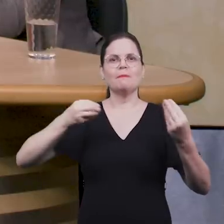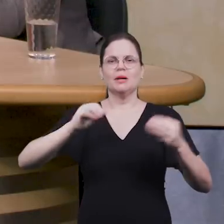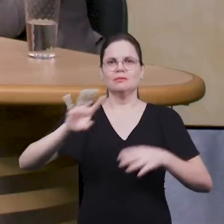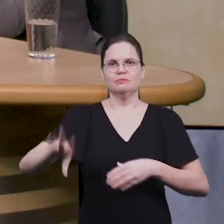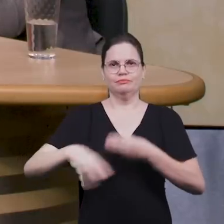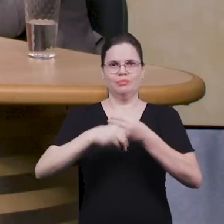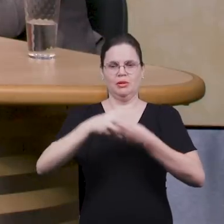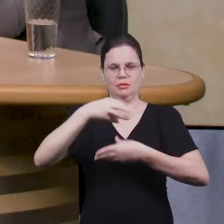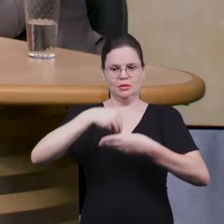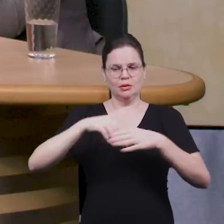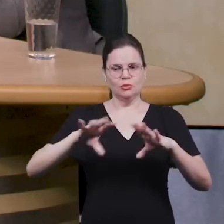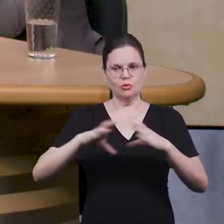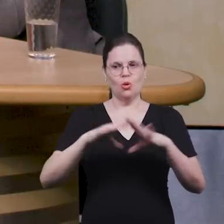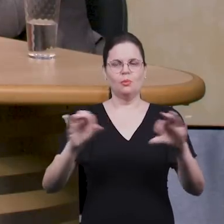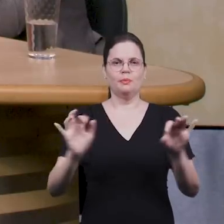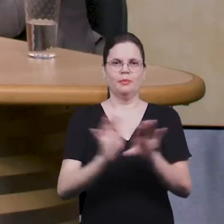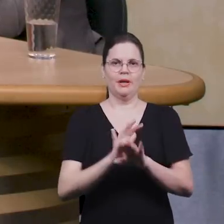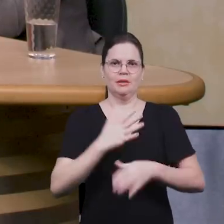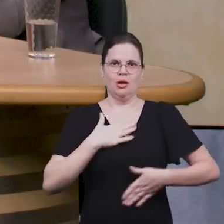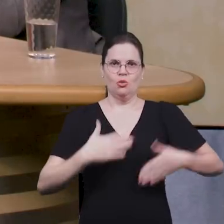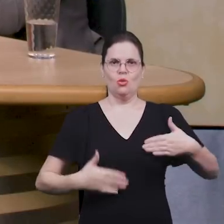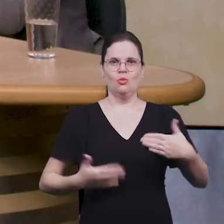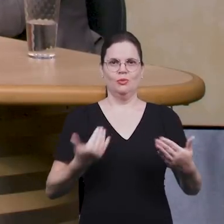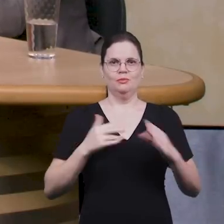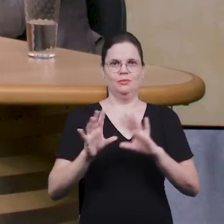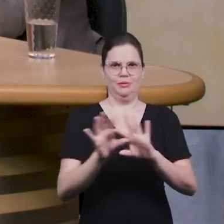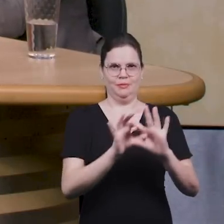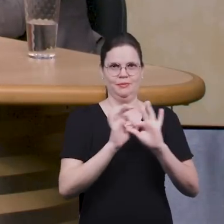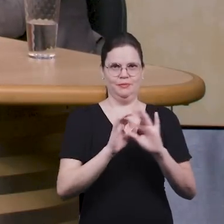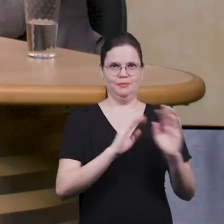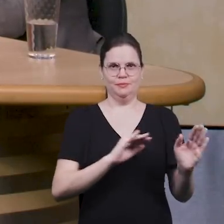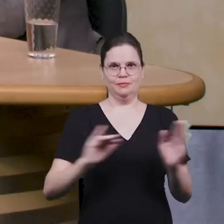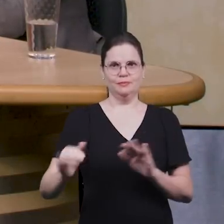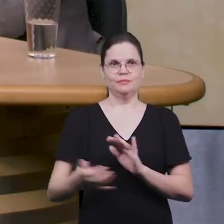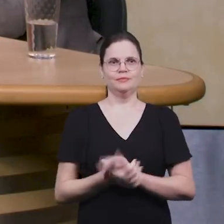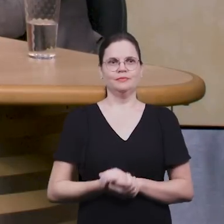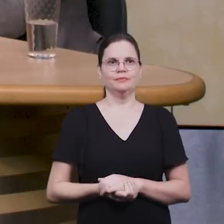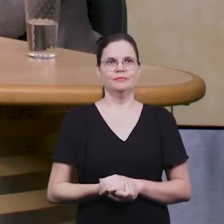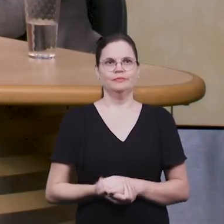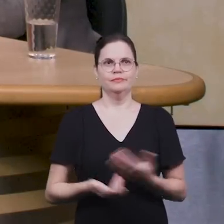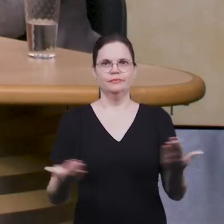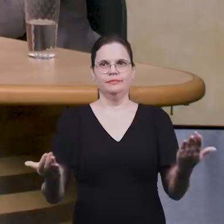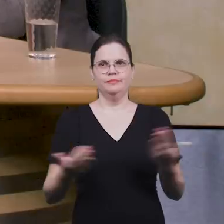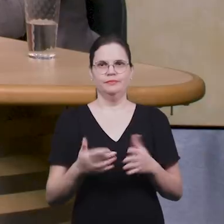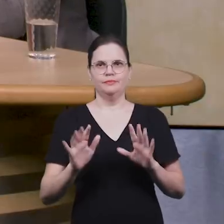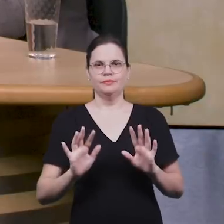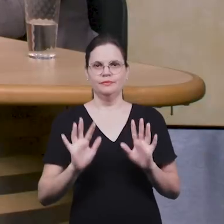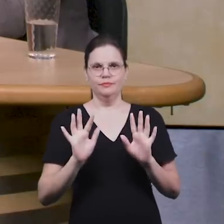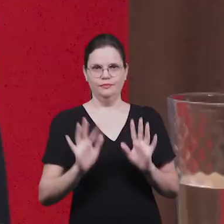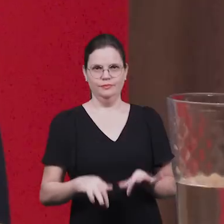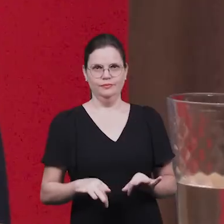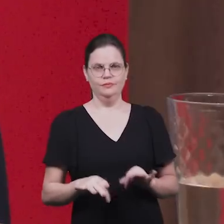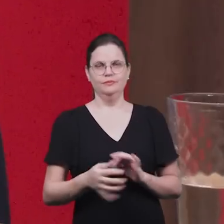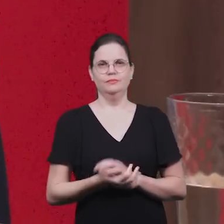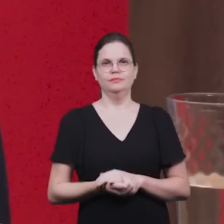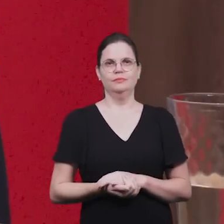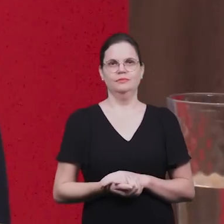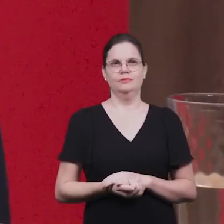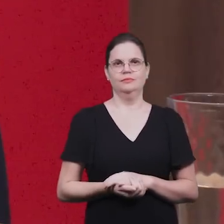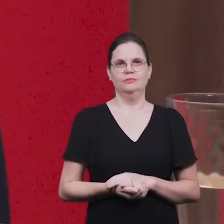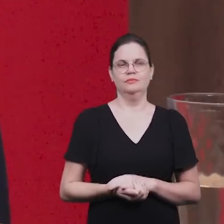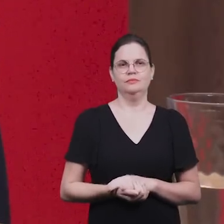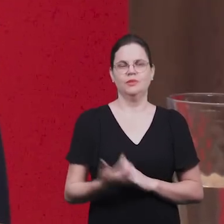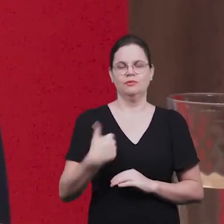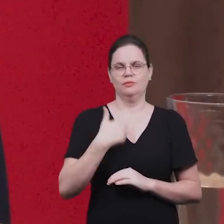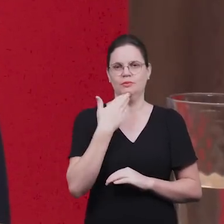doutrina realmente não encontra base bíblica, né? Mas para concluir aqui agora, nós estamos quase no nosso limite, eu queria que Sérgio